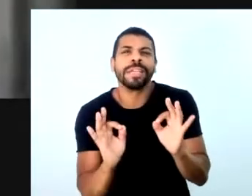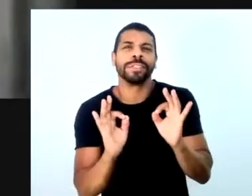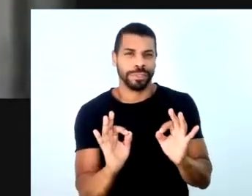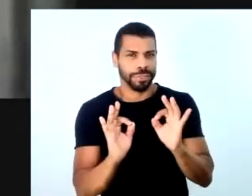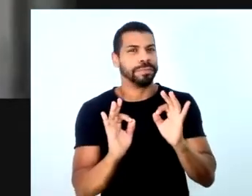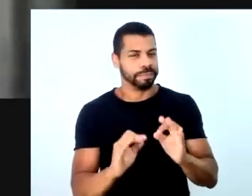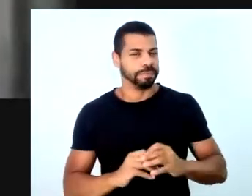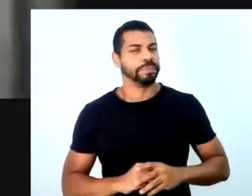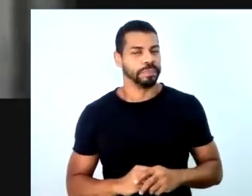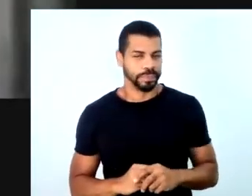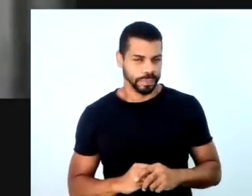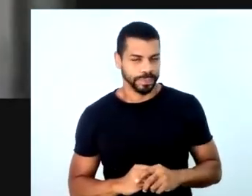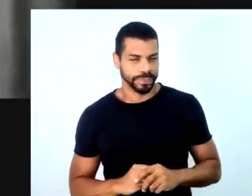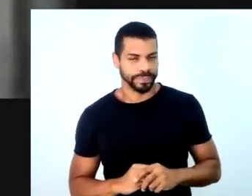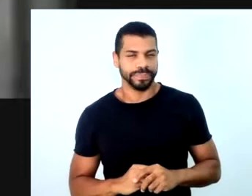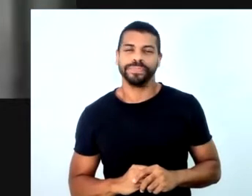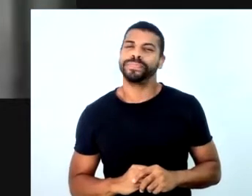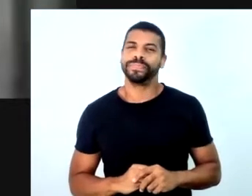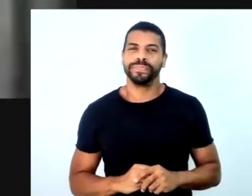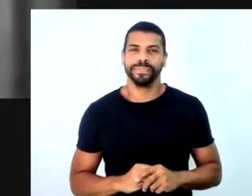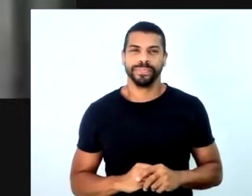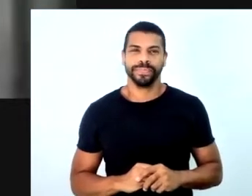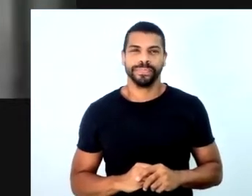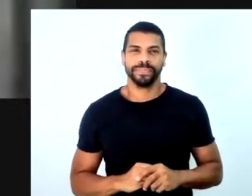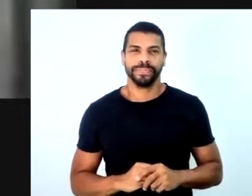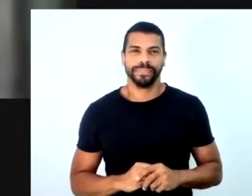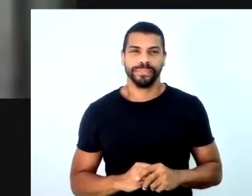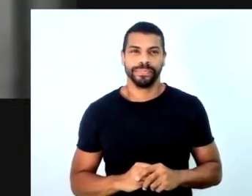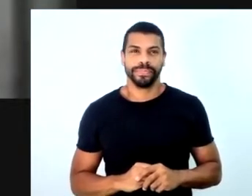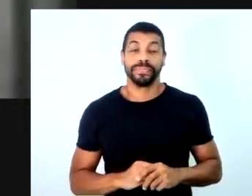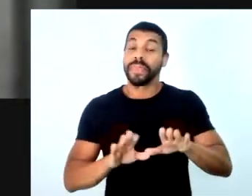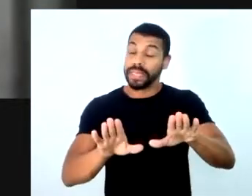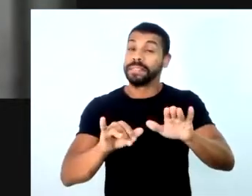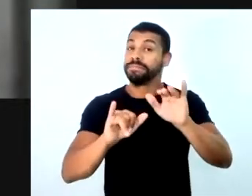os cortes, saber se estava tudo preciso.